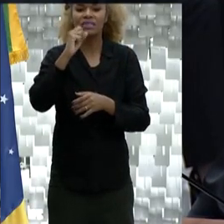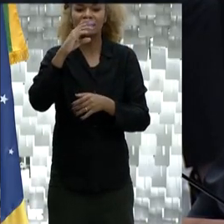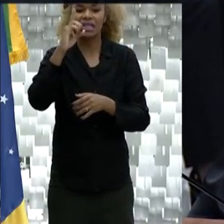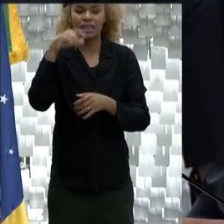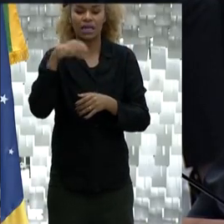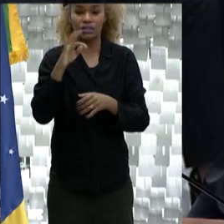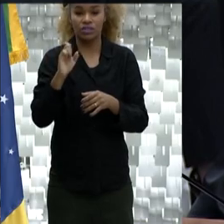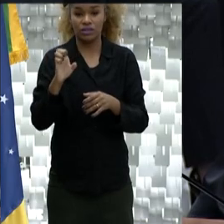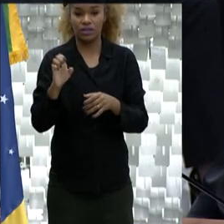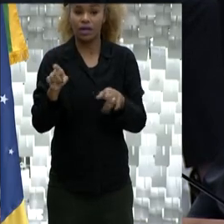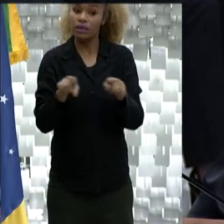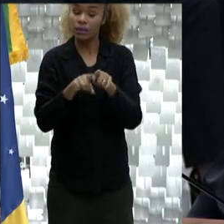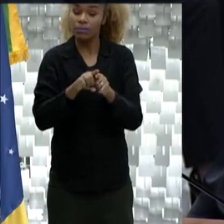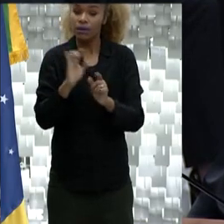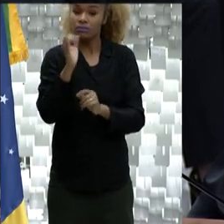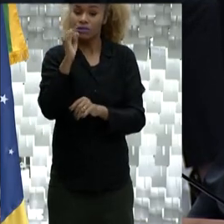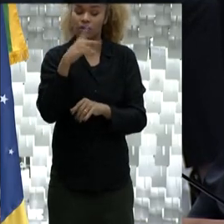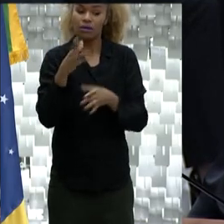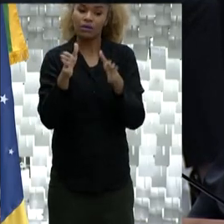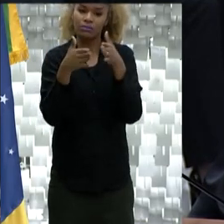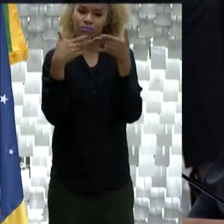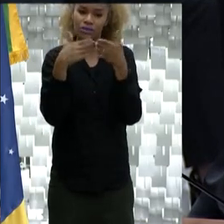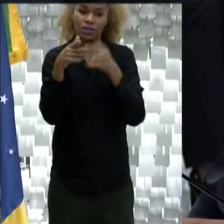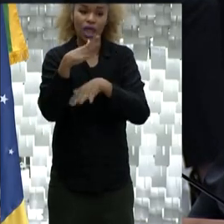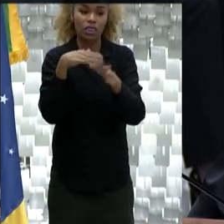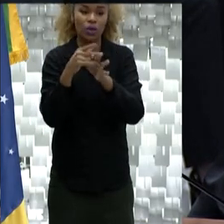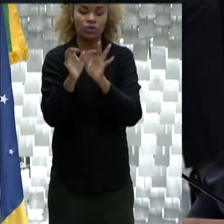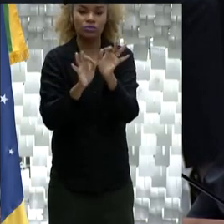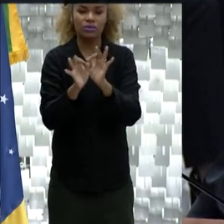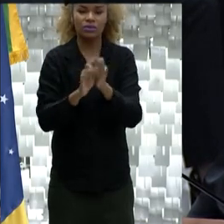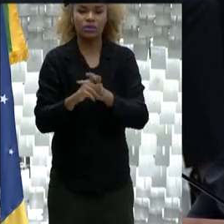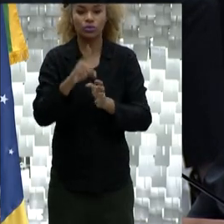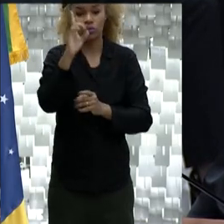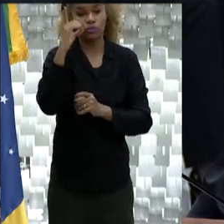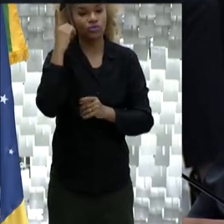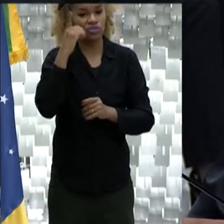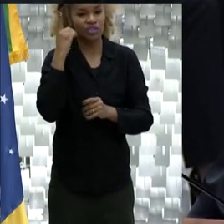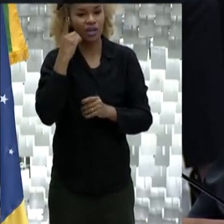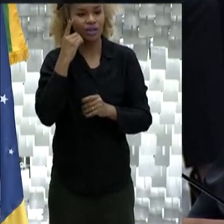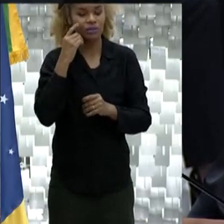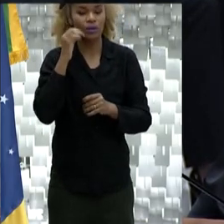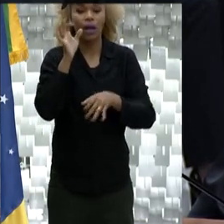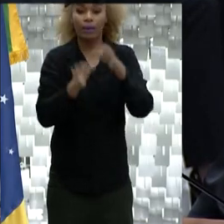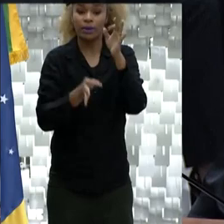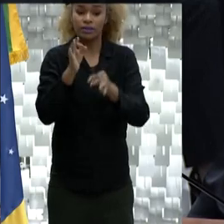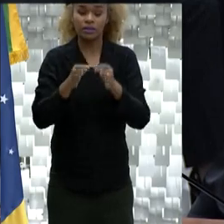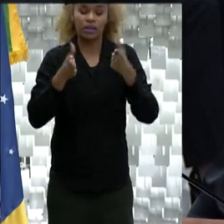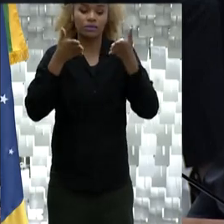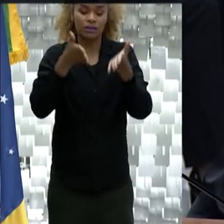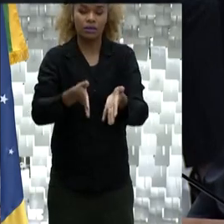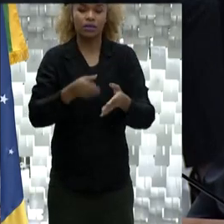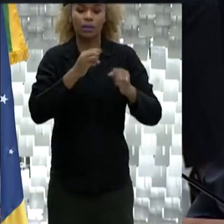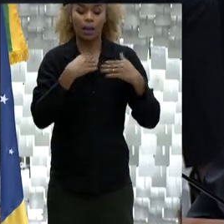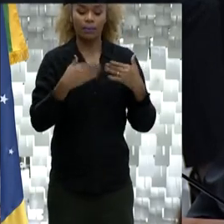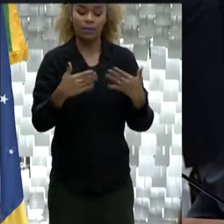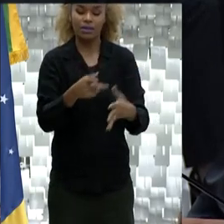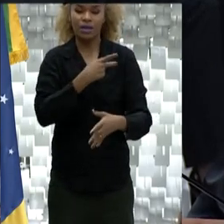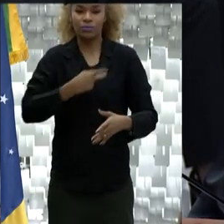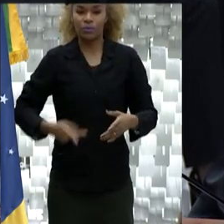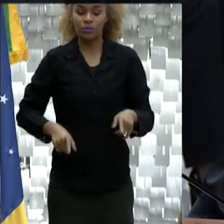Oportuno um apelo aos operadores do direito, magistrado, membros do Ministério Público e da